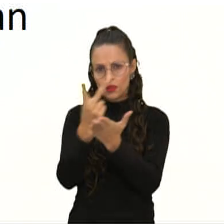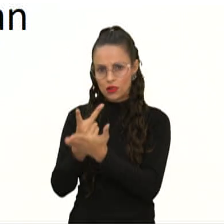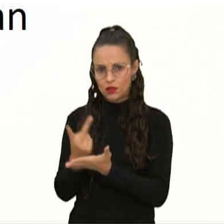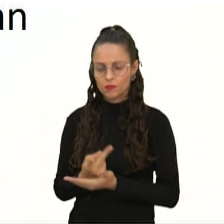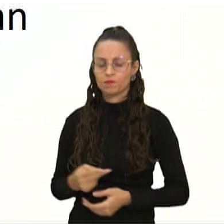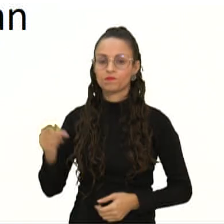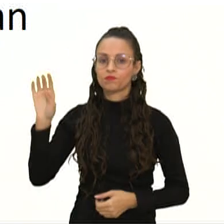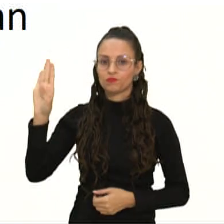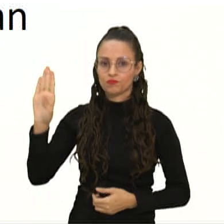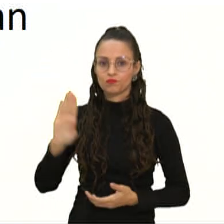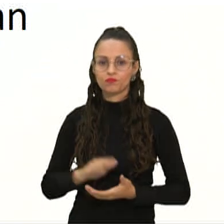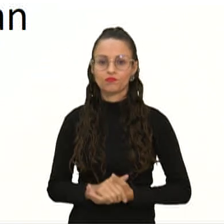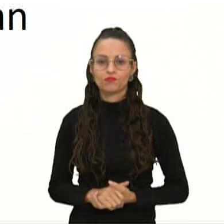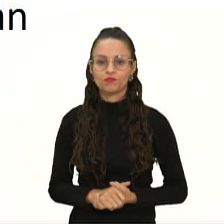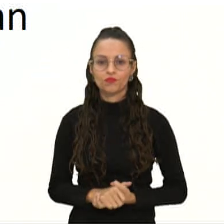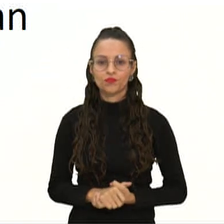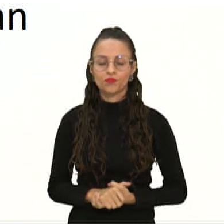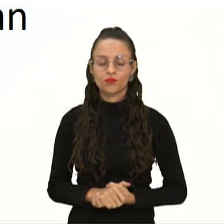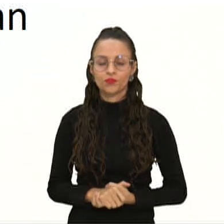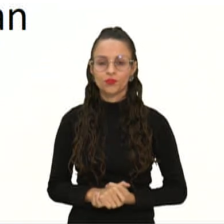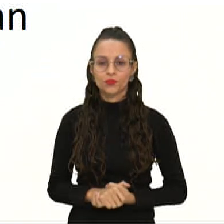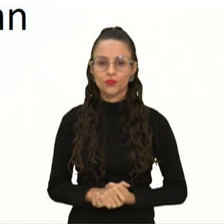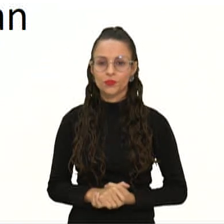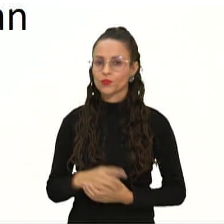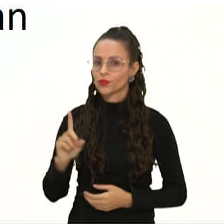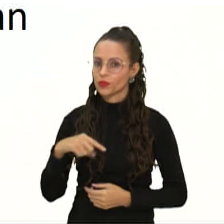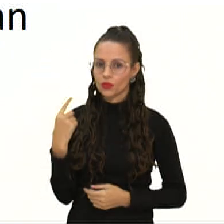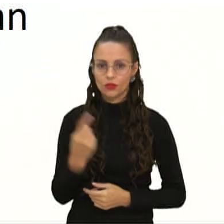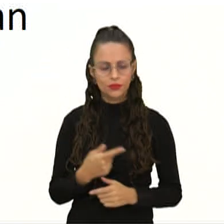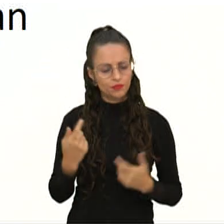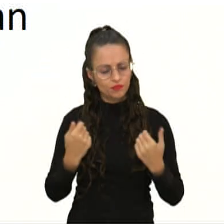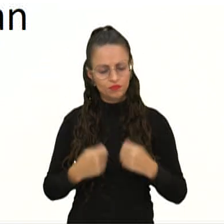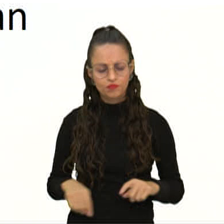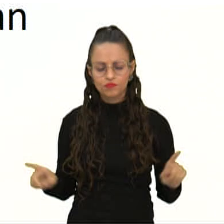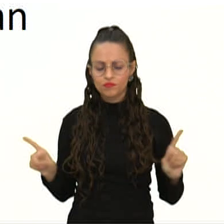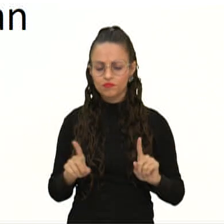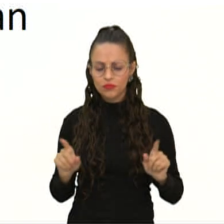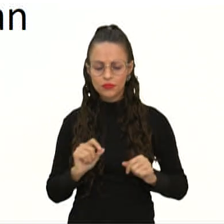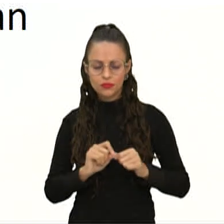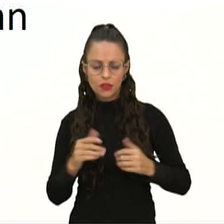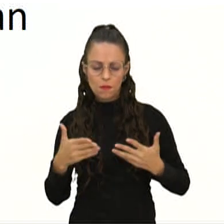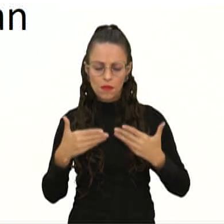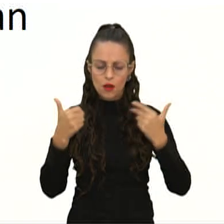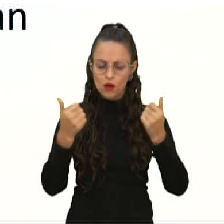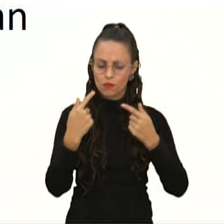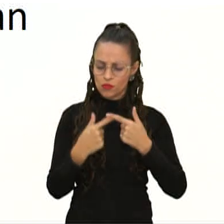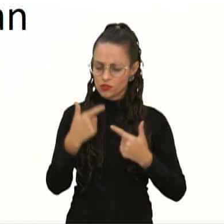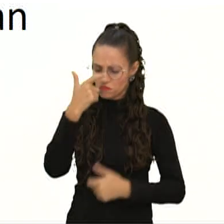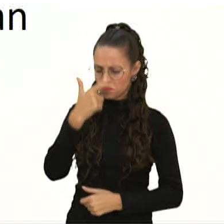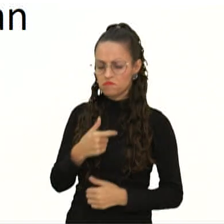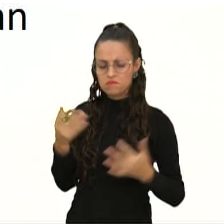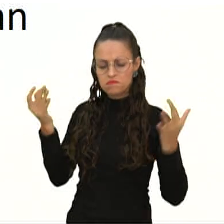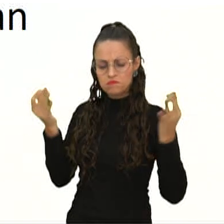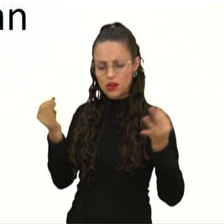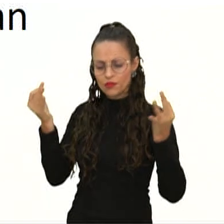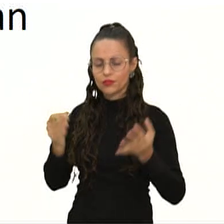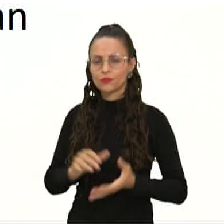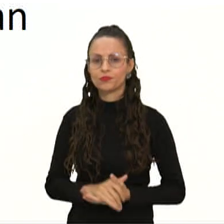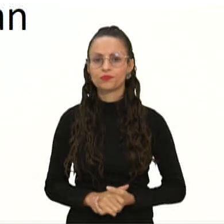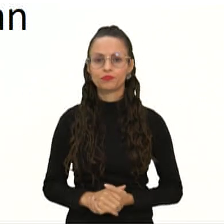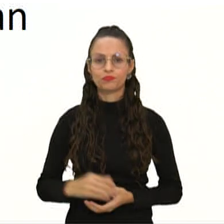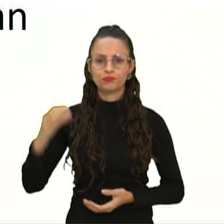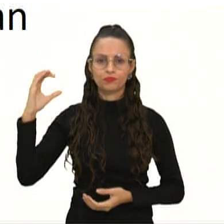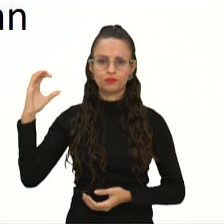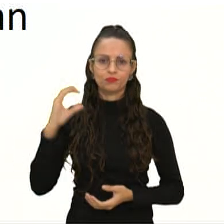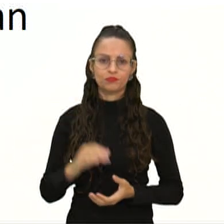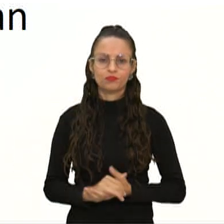don't need to do our best because we're perfect. Nós não precisamos fazer o nosso melhor porque somos perfeitos. C. We have to think